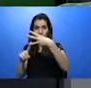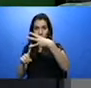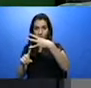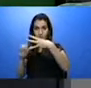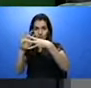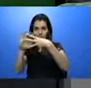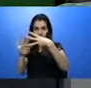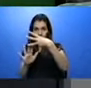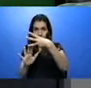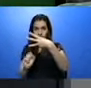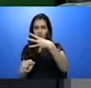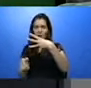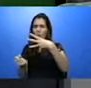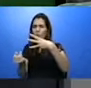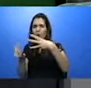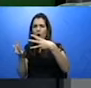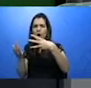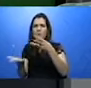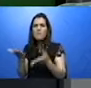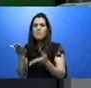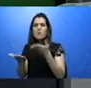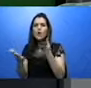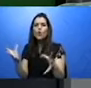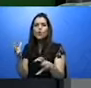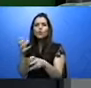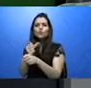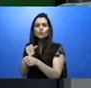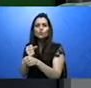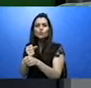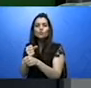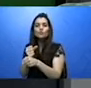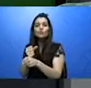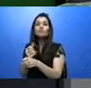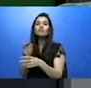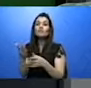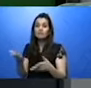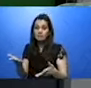E se eu quero saber o peso dos 3 juntos, eu tenho que fazer o quê?